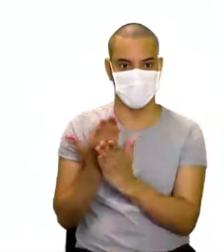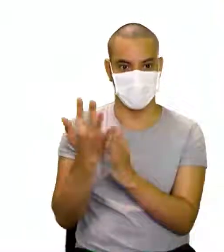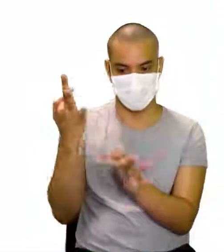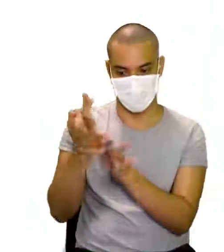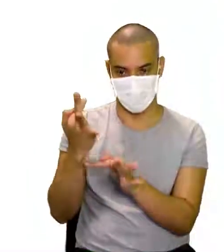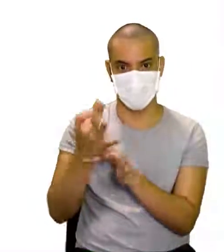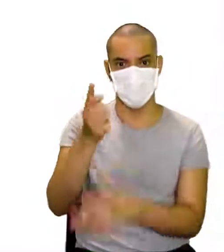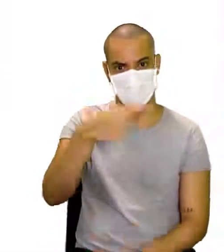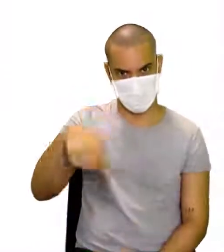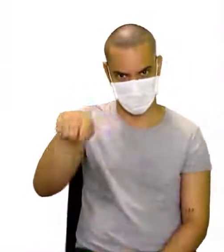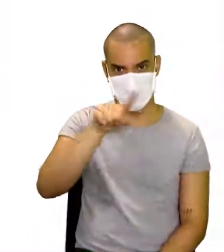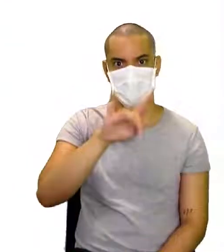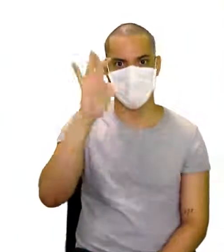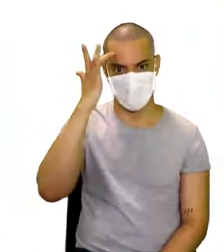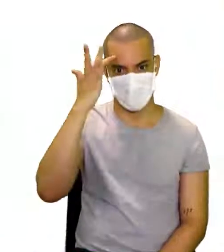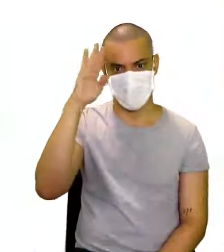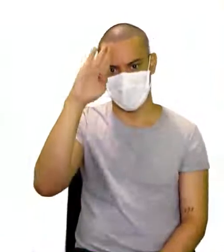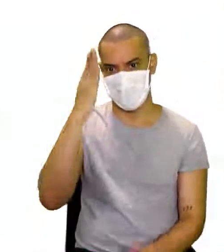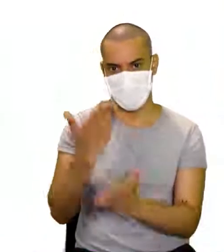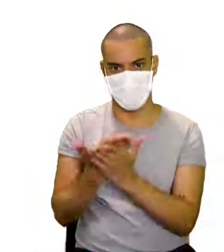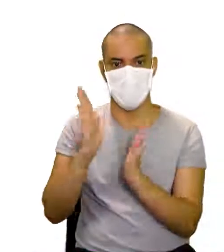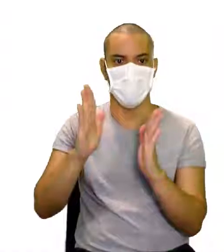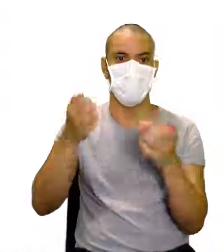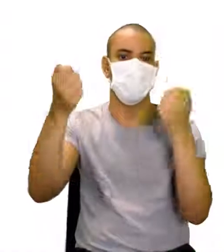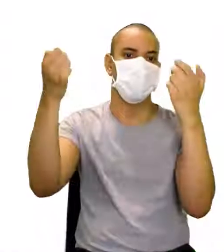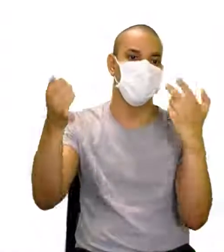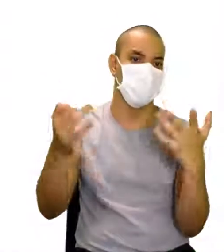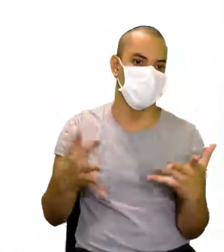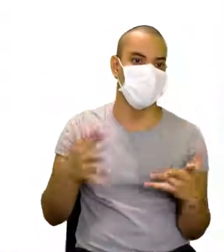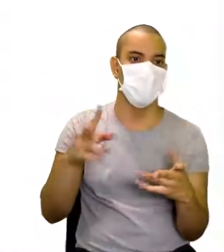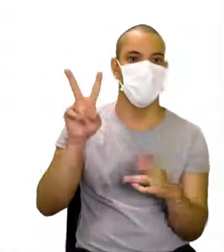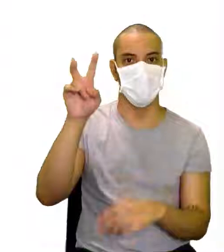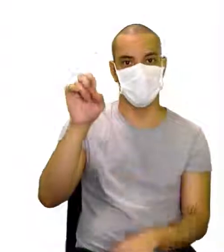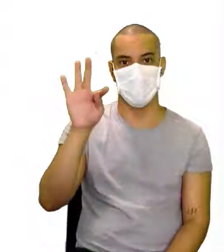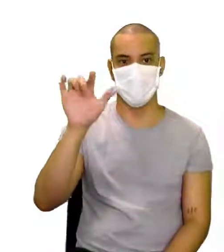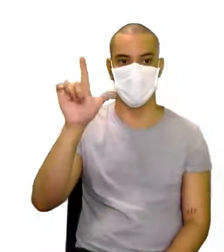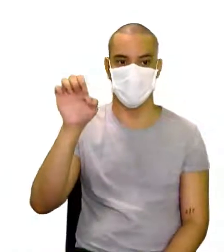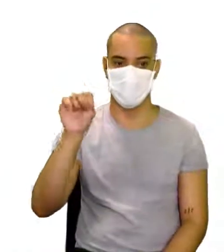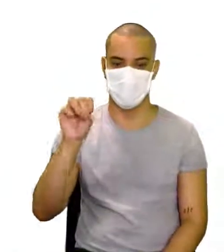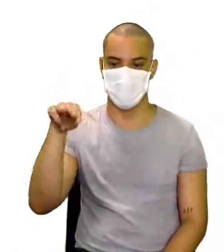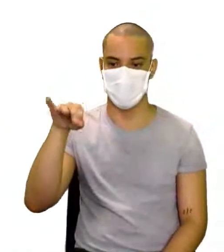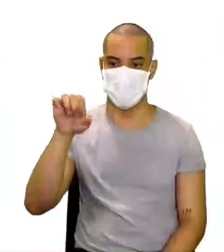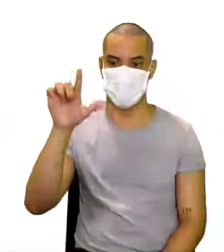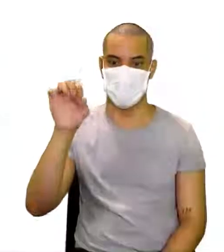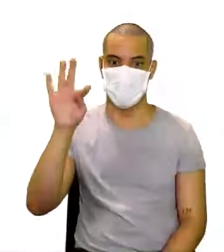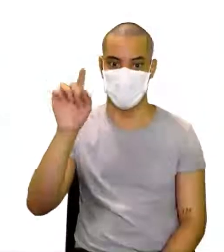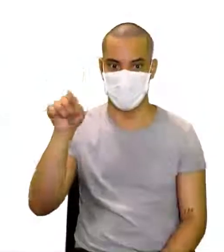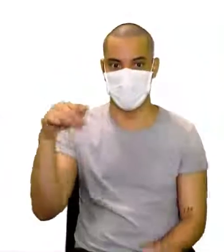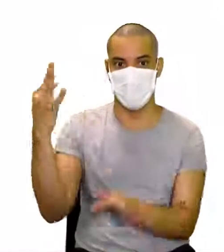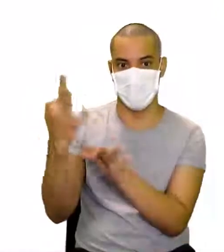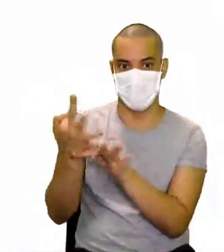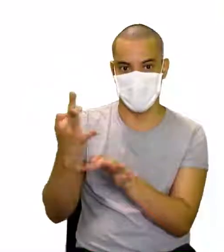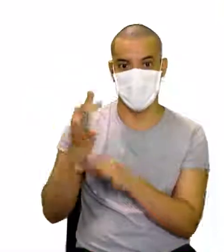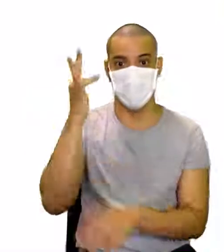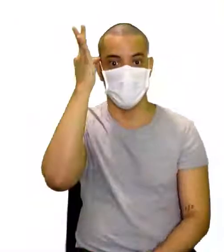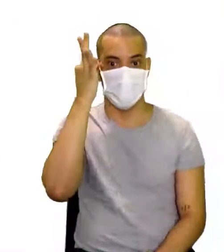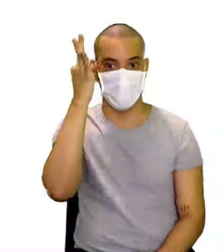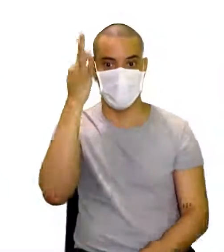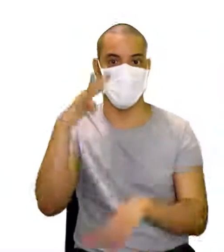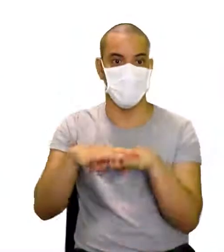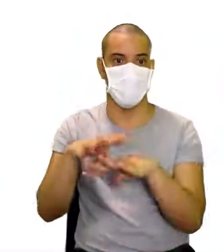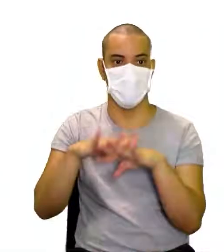filosofia, vocês já devem ter ouvido falar de Tales de Mileto. Ele foi filósofo, físico e matemático